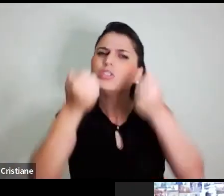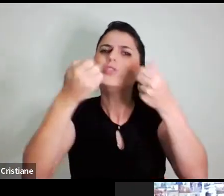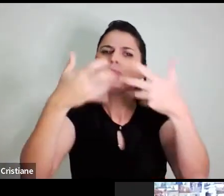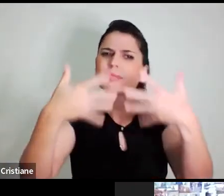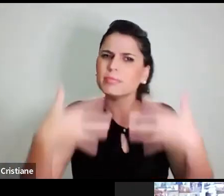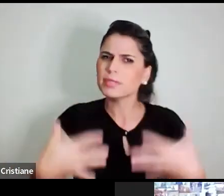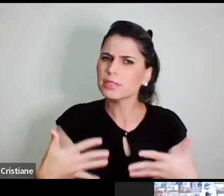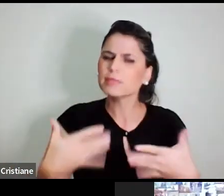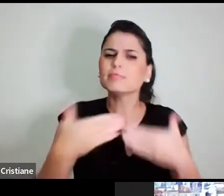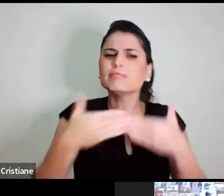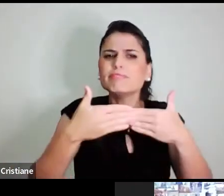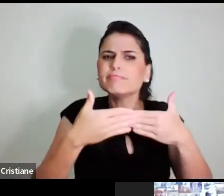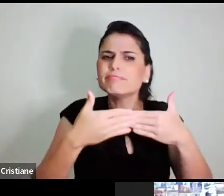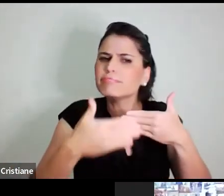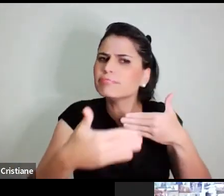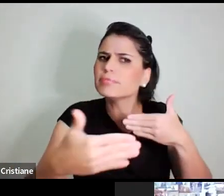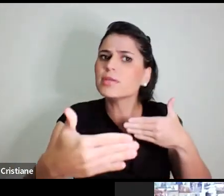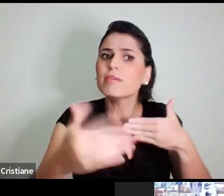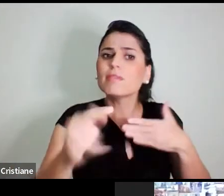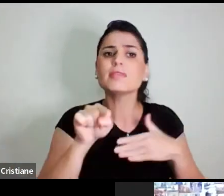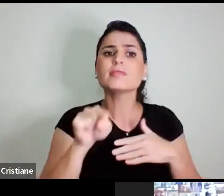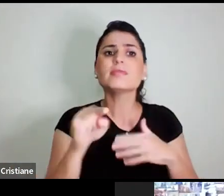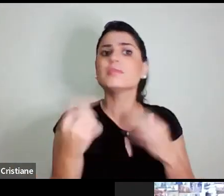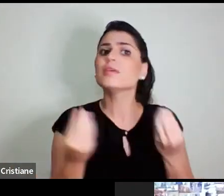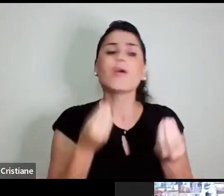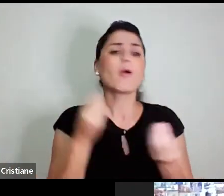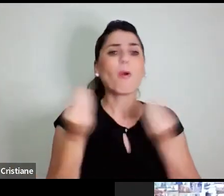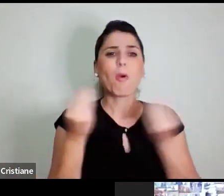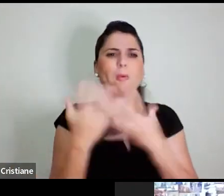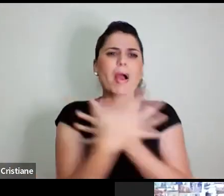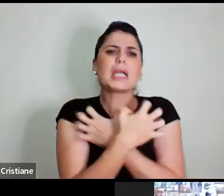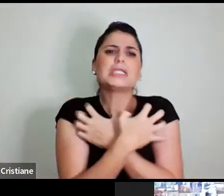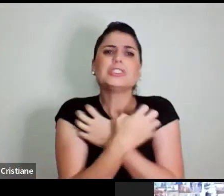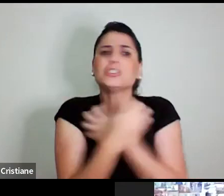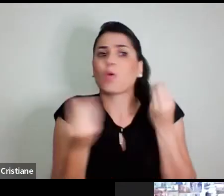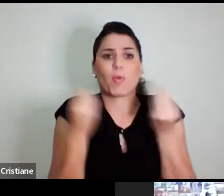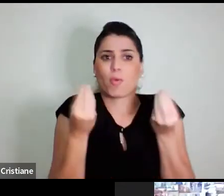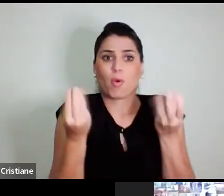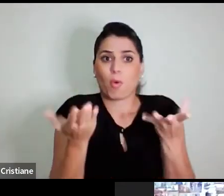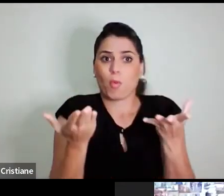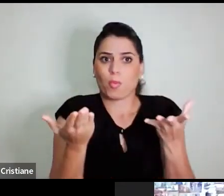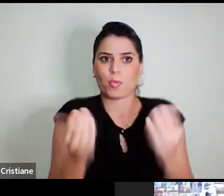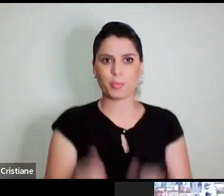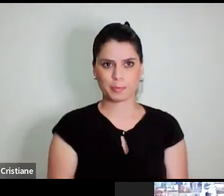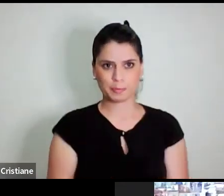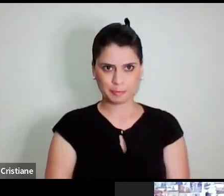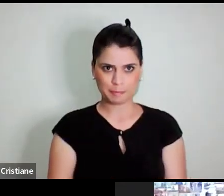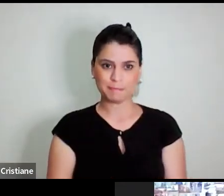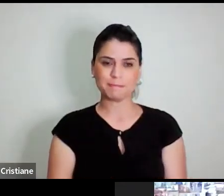de lá para cá, o que que aconteceu com as alergias? O que aconteceu com as alergias?